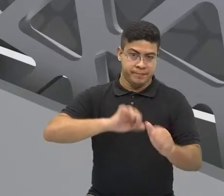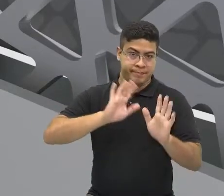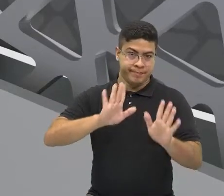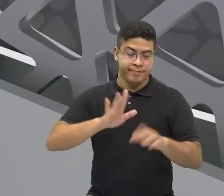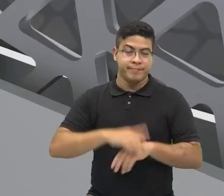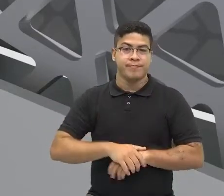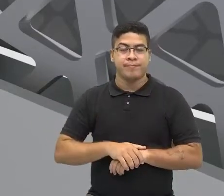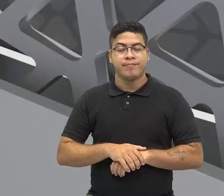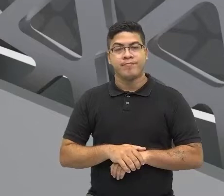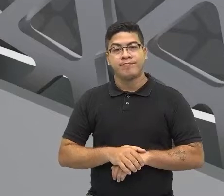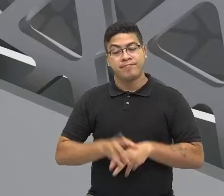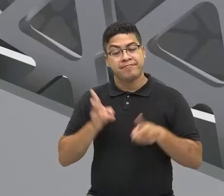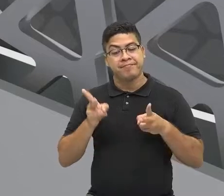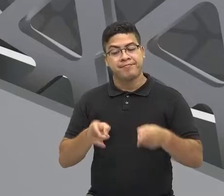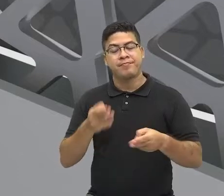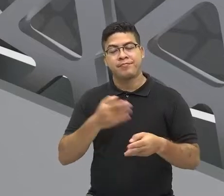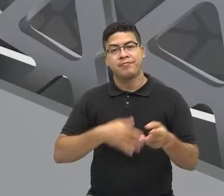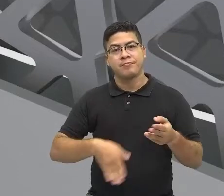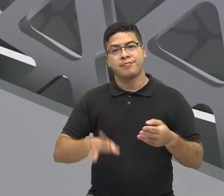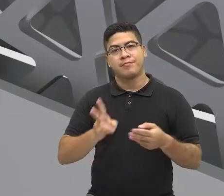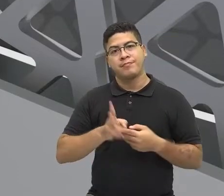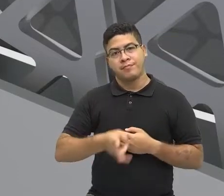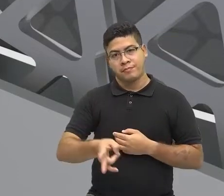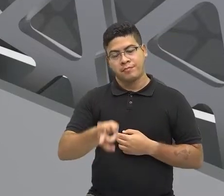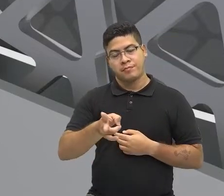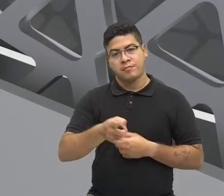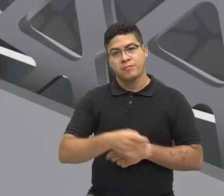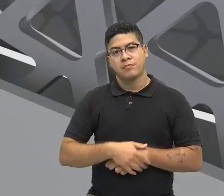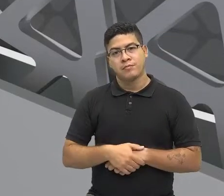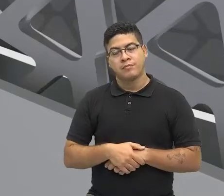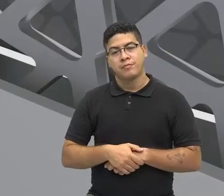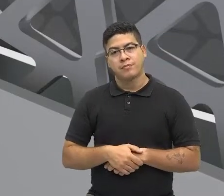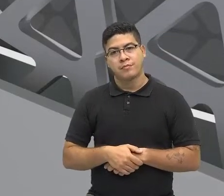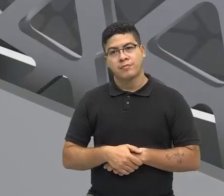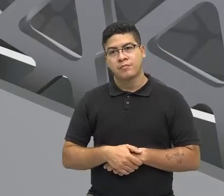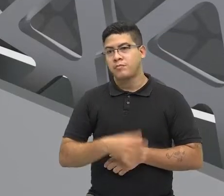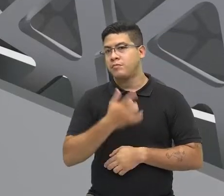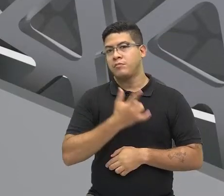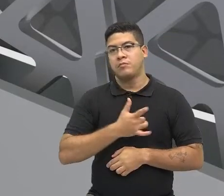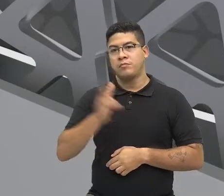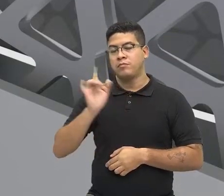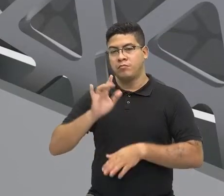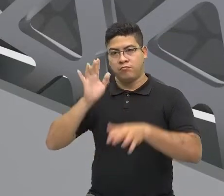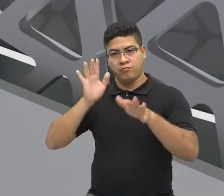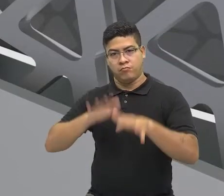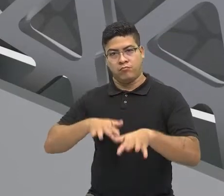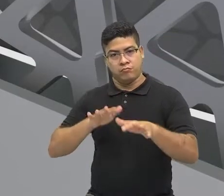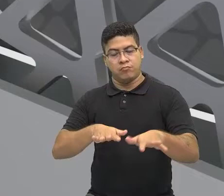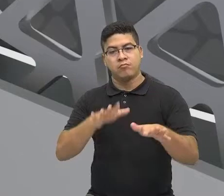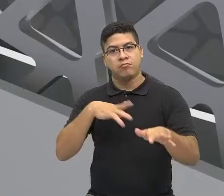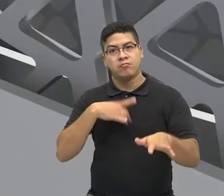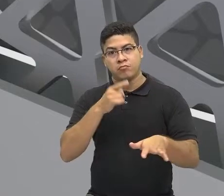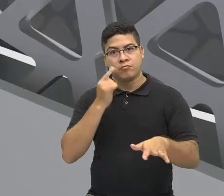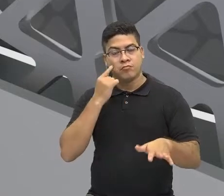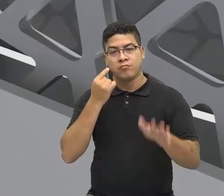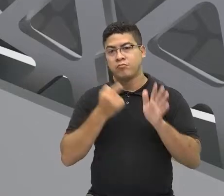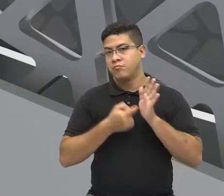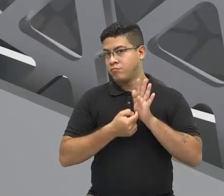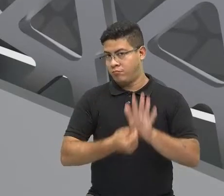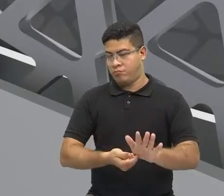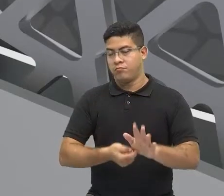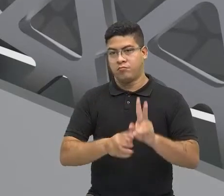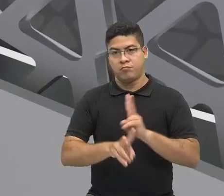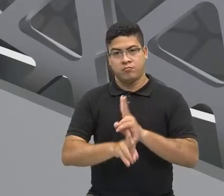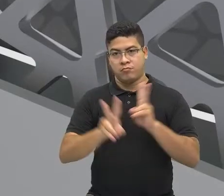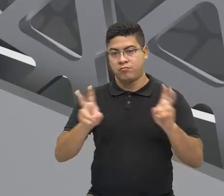mesma forma, seguiram o outro movimento que eu vou apresentar para vocês, o grupo que